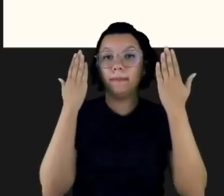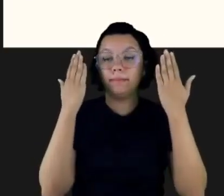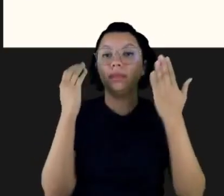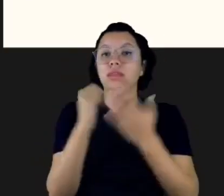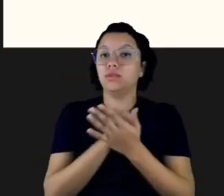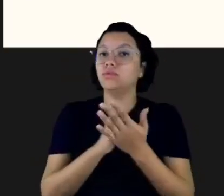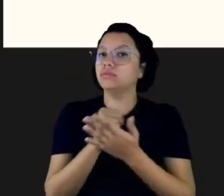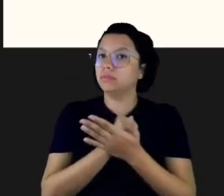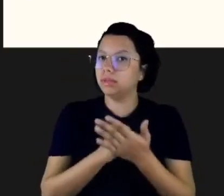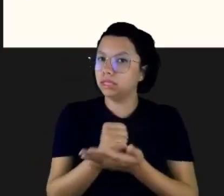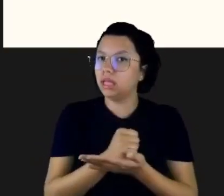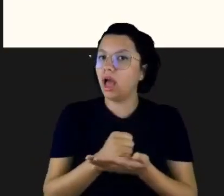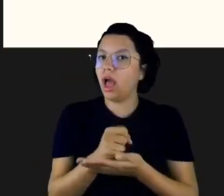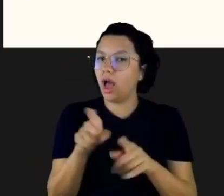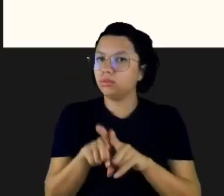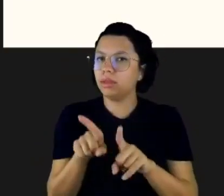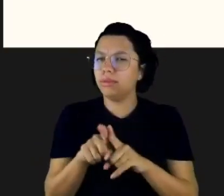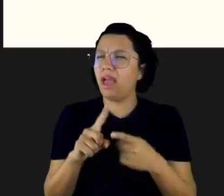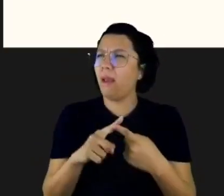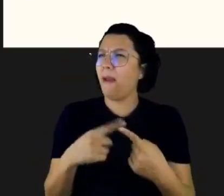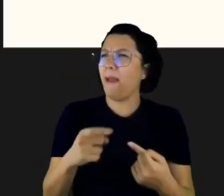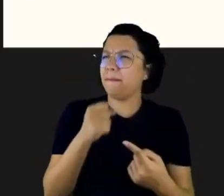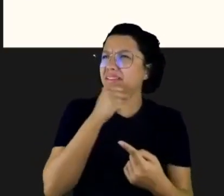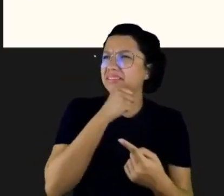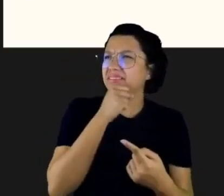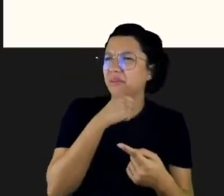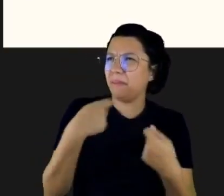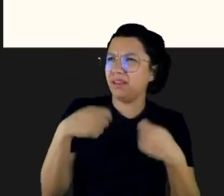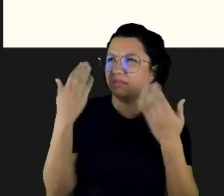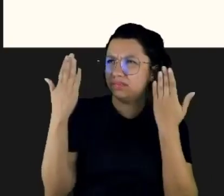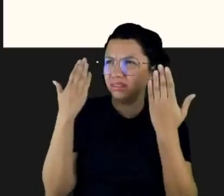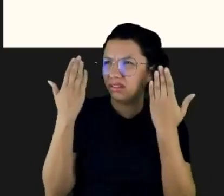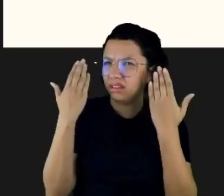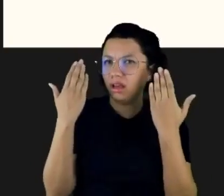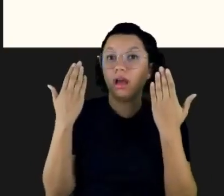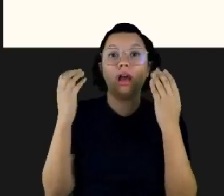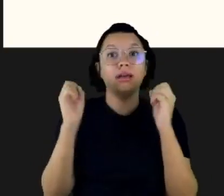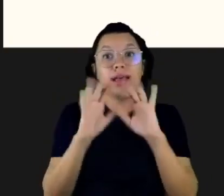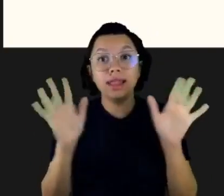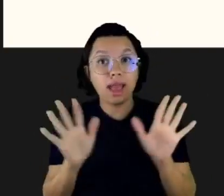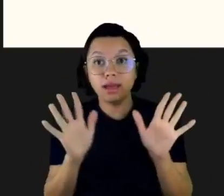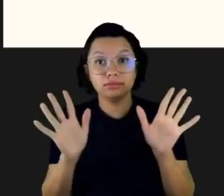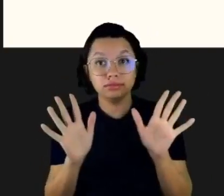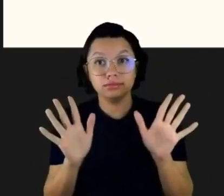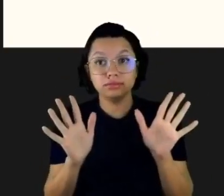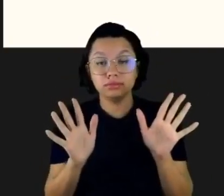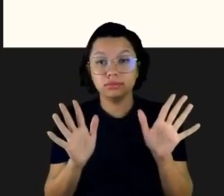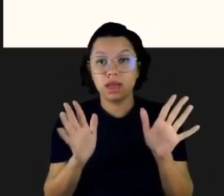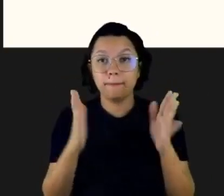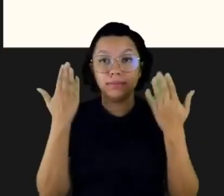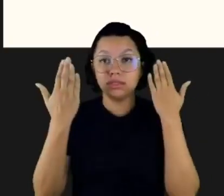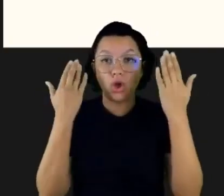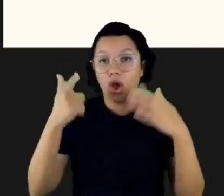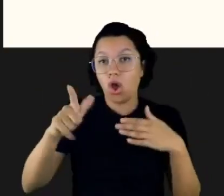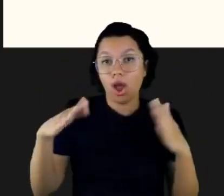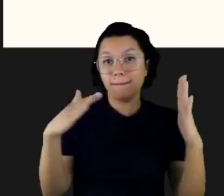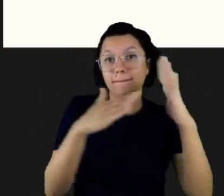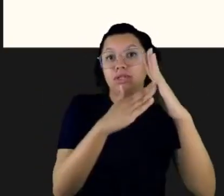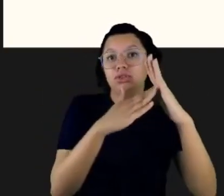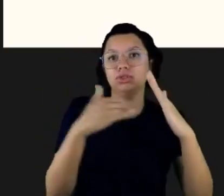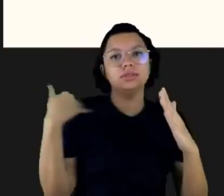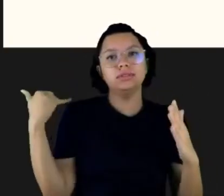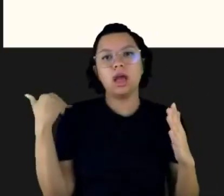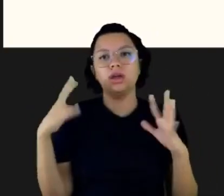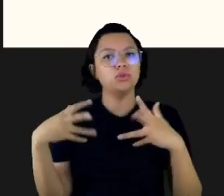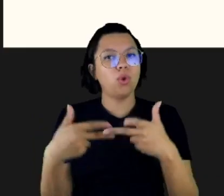mas idoso precisa de psicólogo? Claro, um psicólogo não tem limite de idade. Né? Todos são